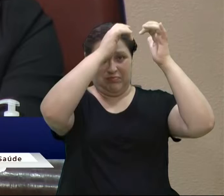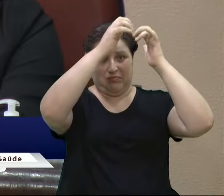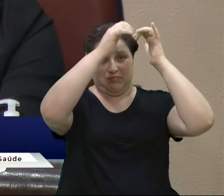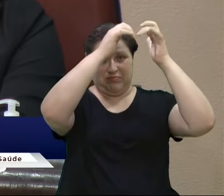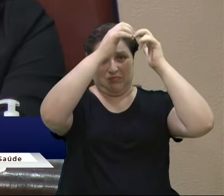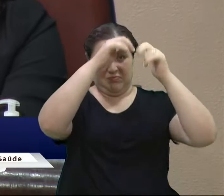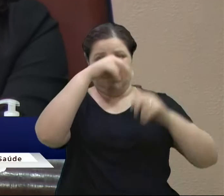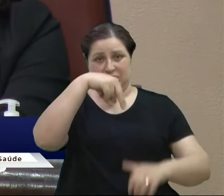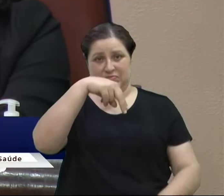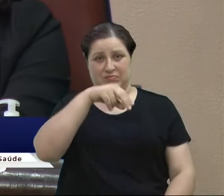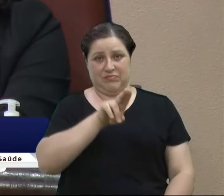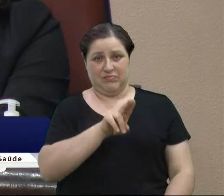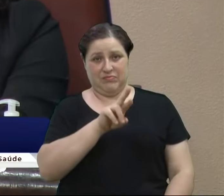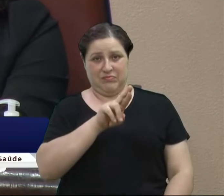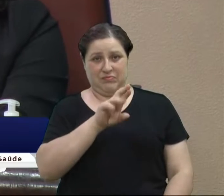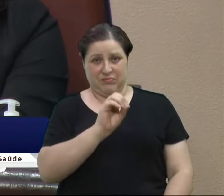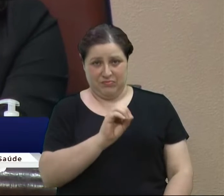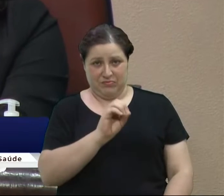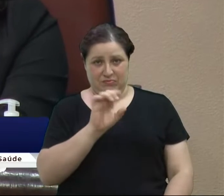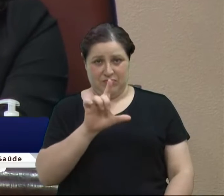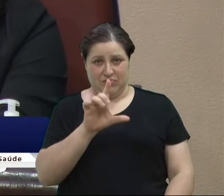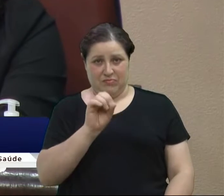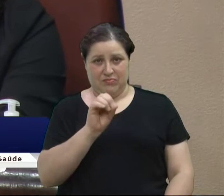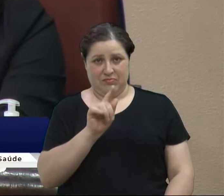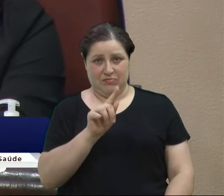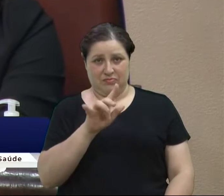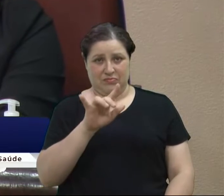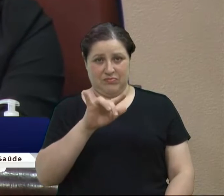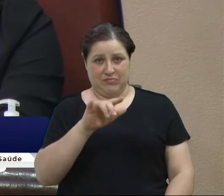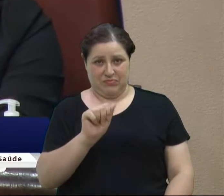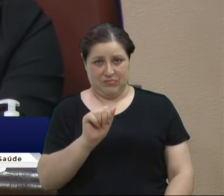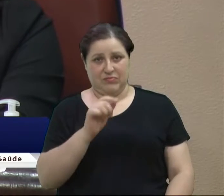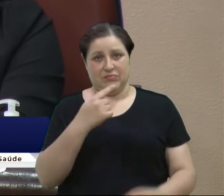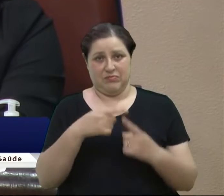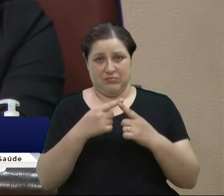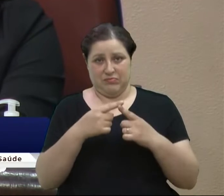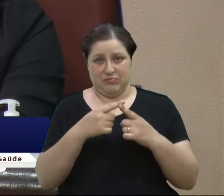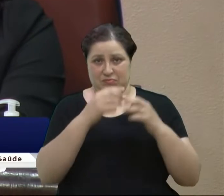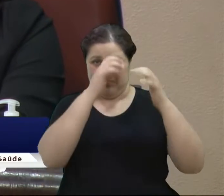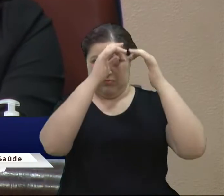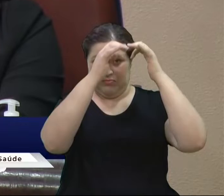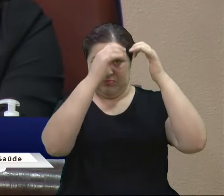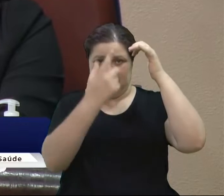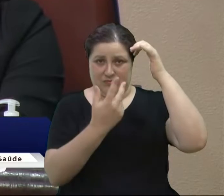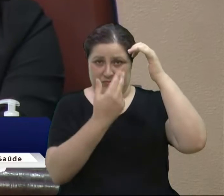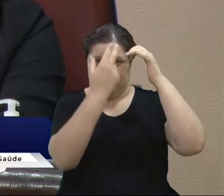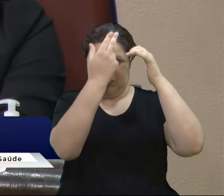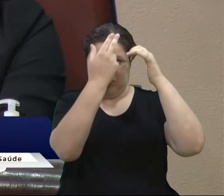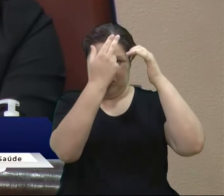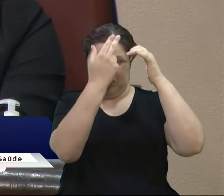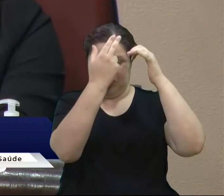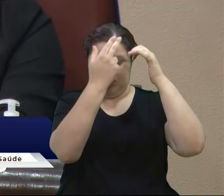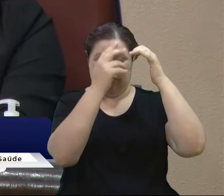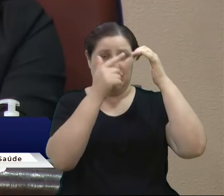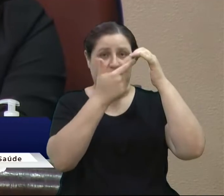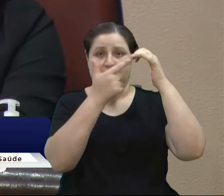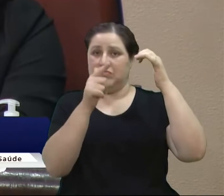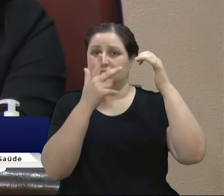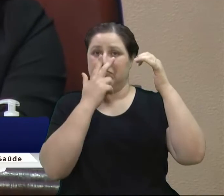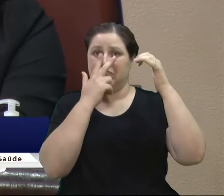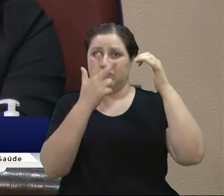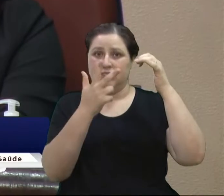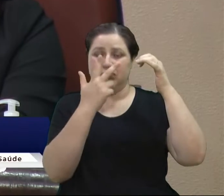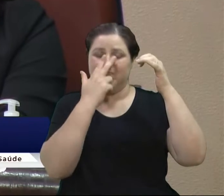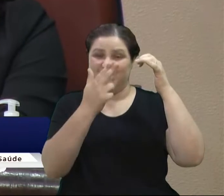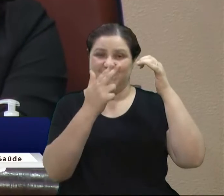cirurgia neurológica ela está suprida, digamos assim. A gente não tem uma longa fila de espera, comparado com as cirurgias